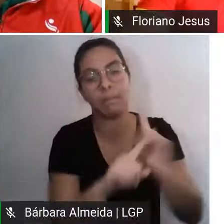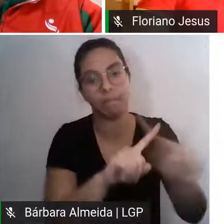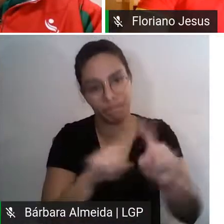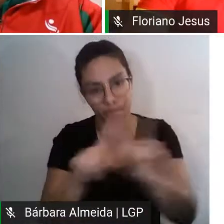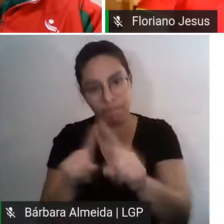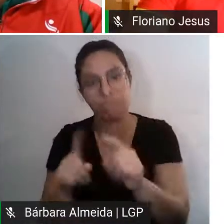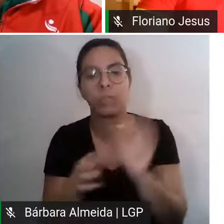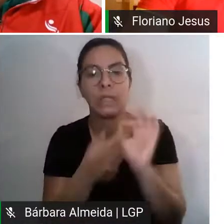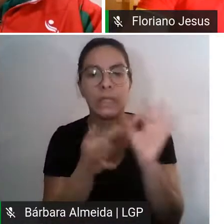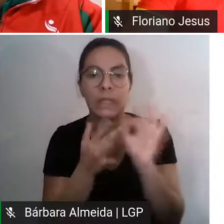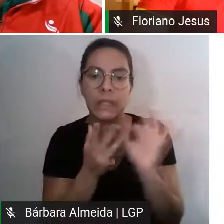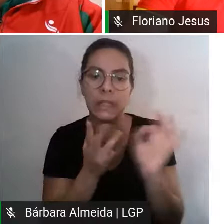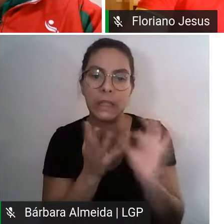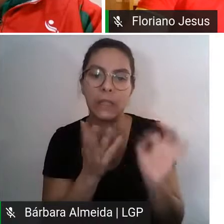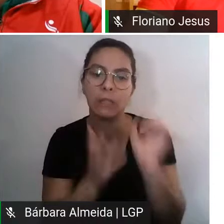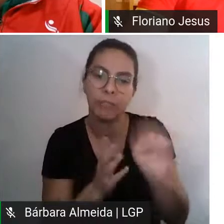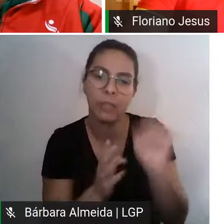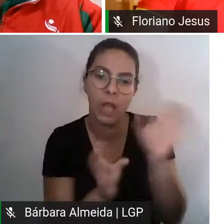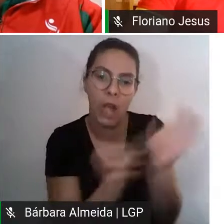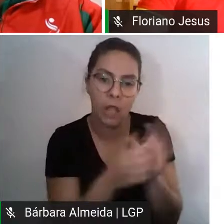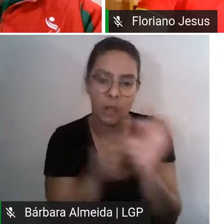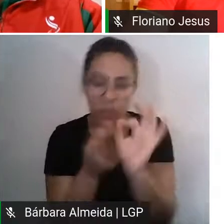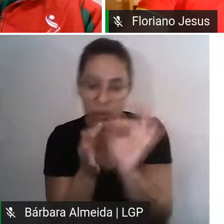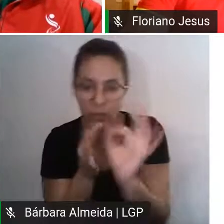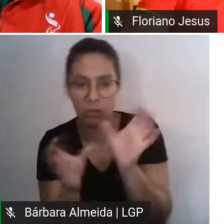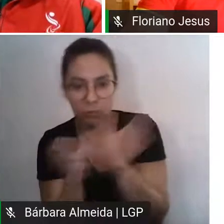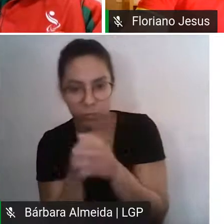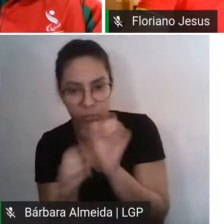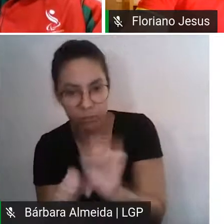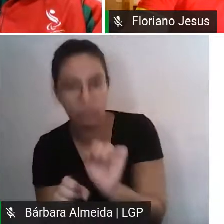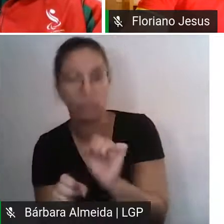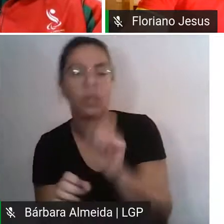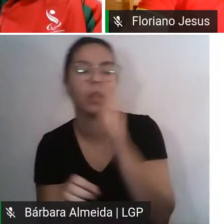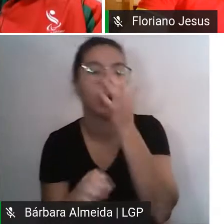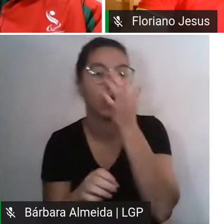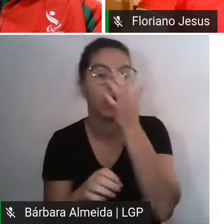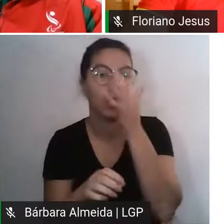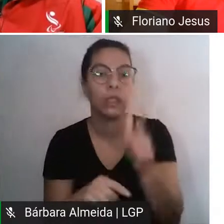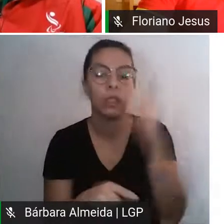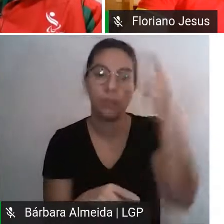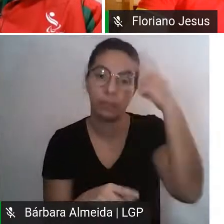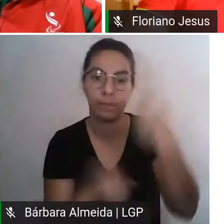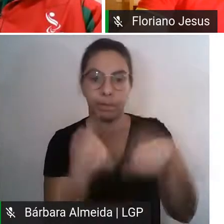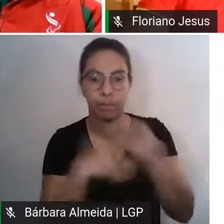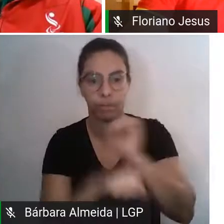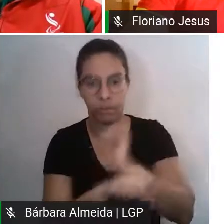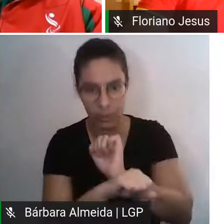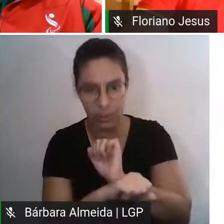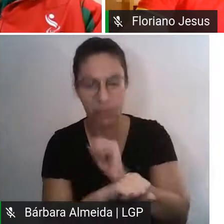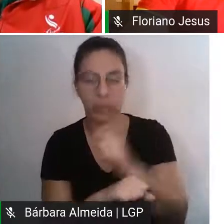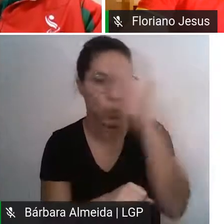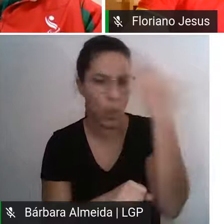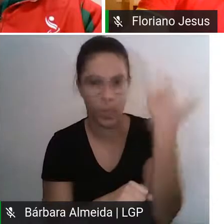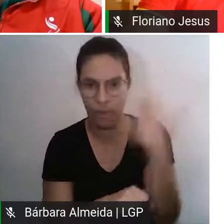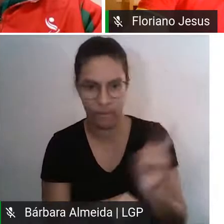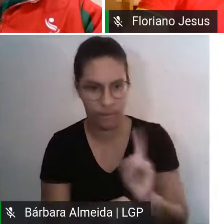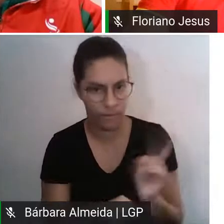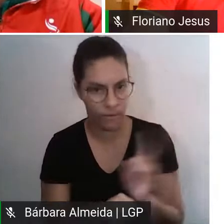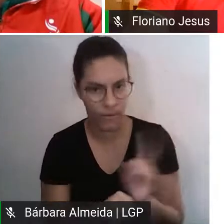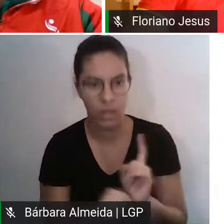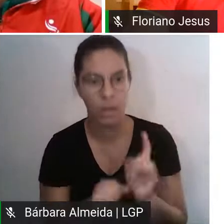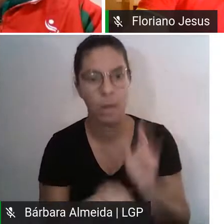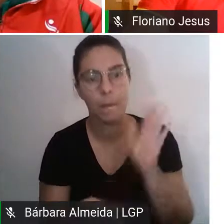de cada classe. E com estes atletas das lesões cerebrais, muitas vezes não é difícil por causa